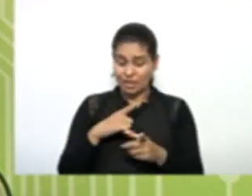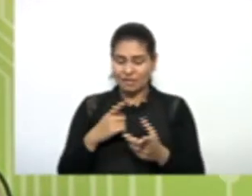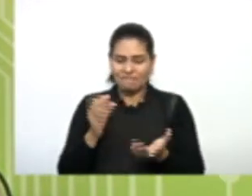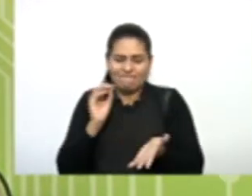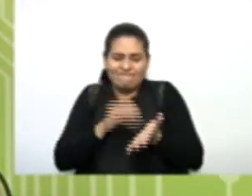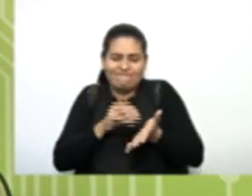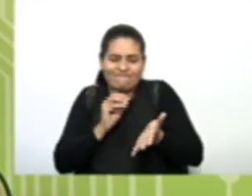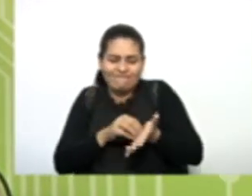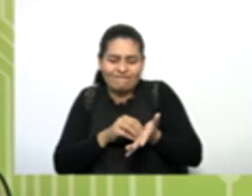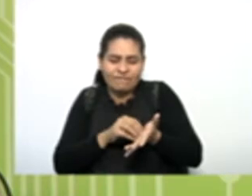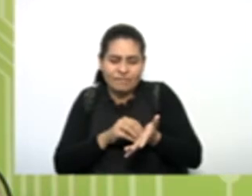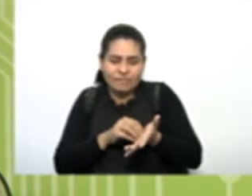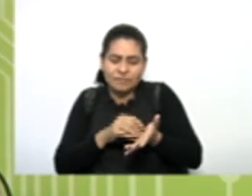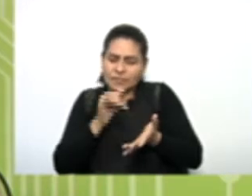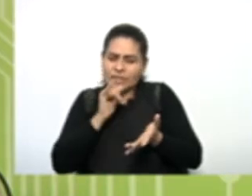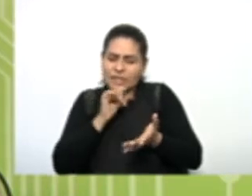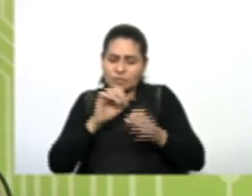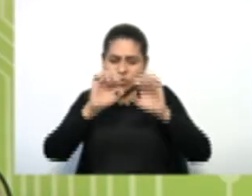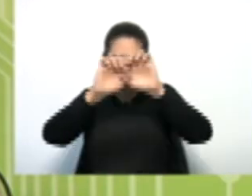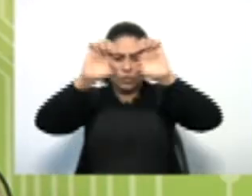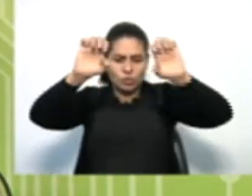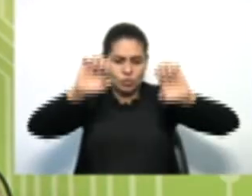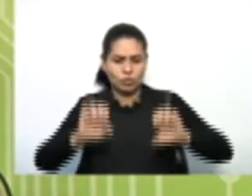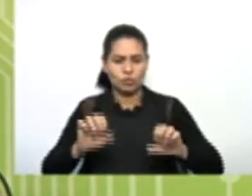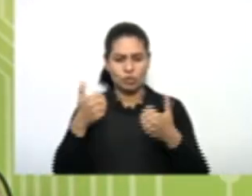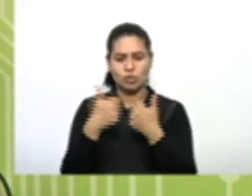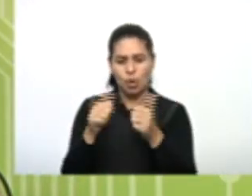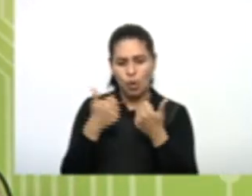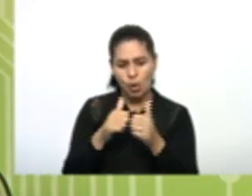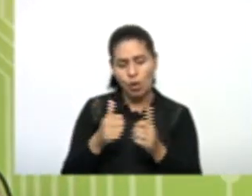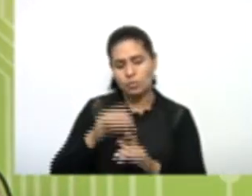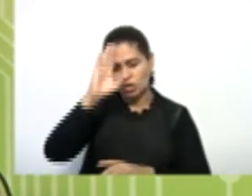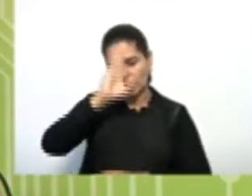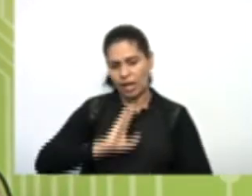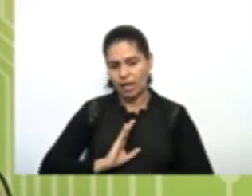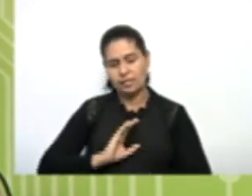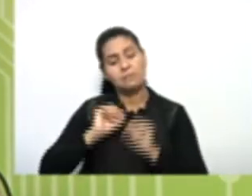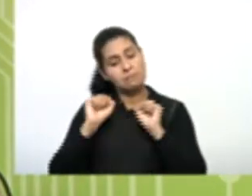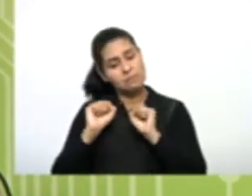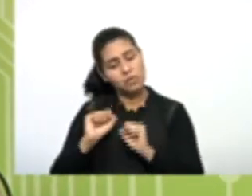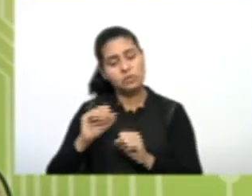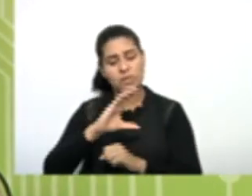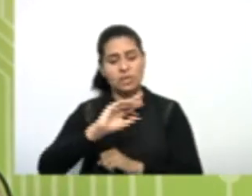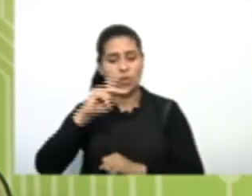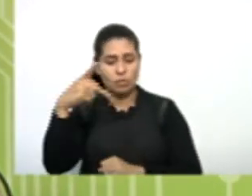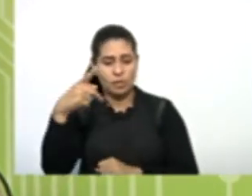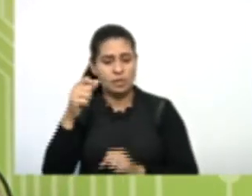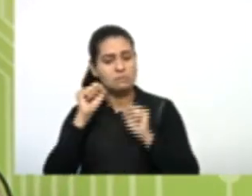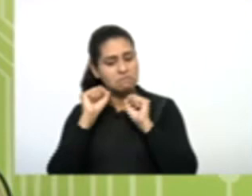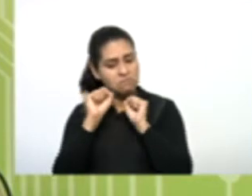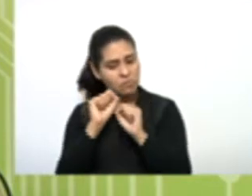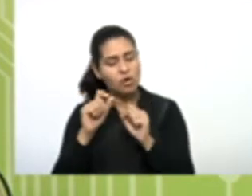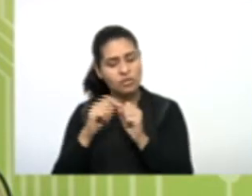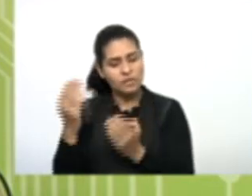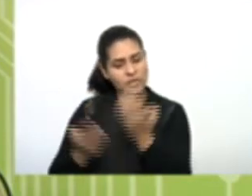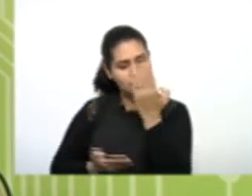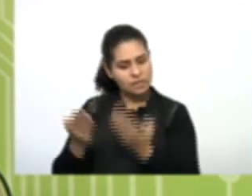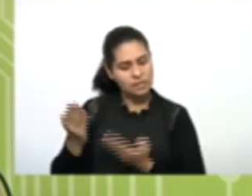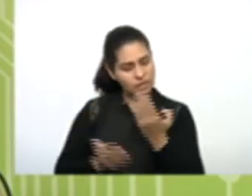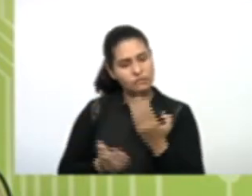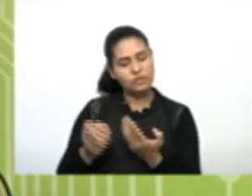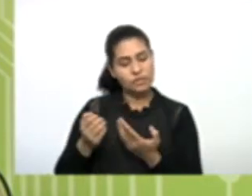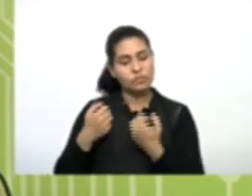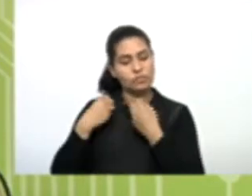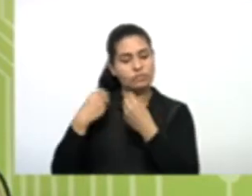carência de uma estrutura de transporte público, você pode pensar numa cooperativa que vai fazer esse serviço para você, e